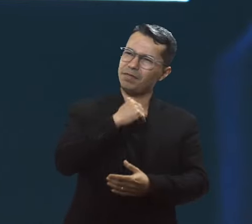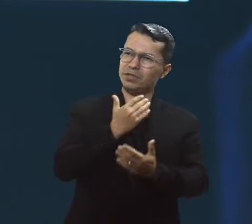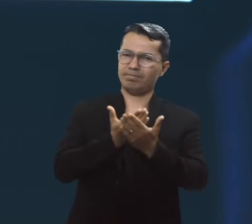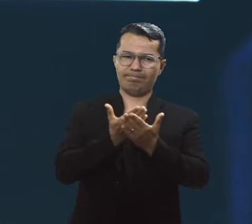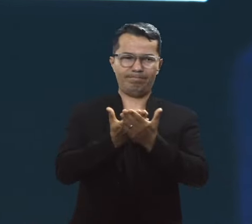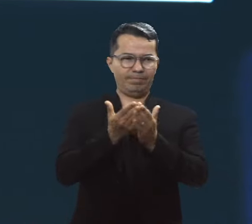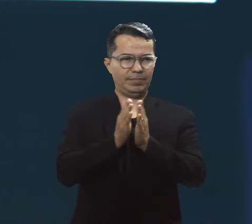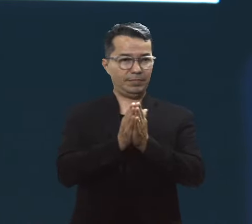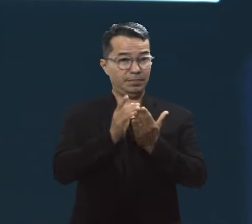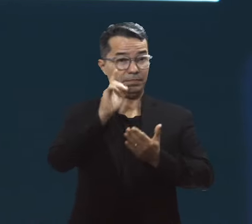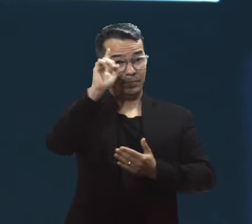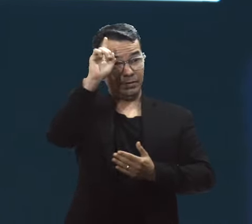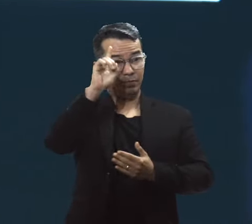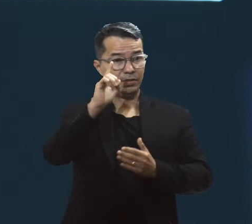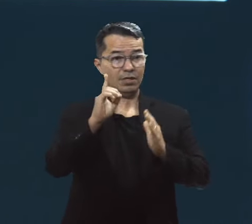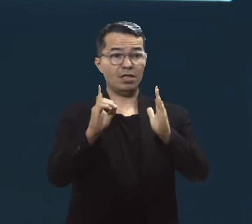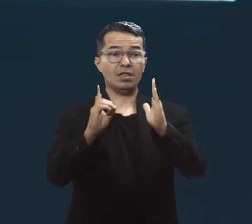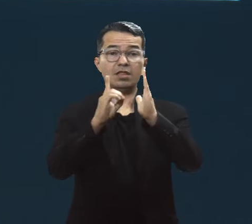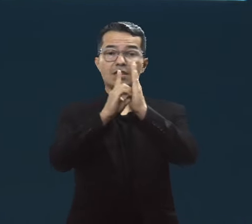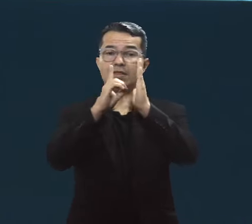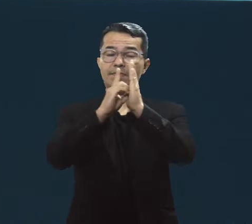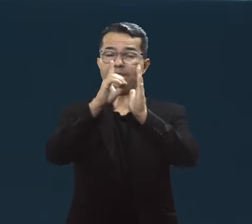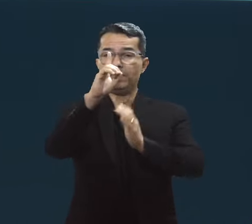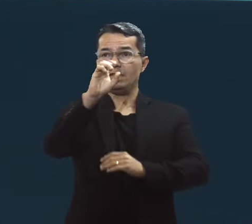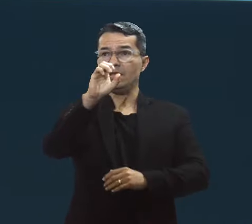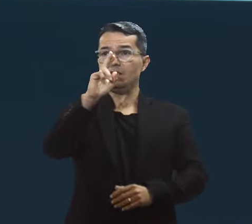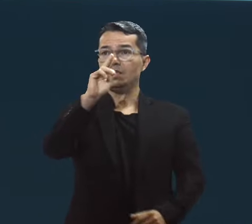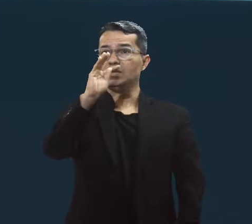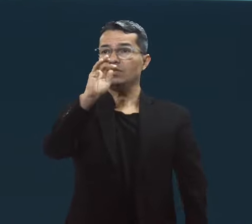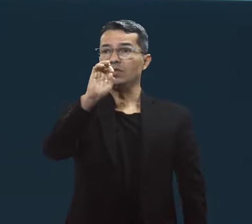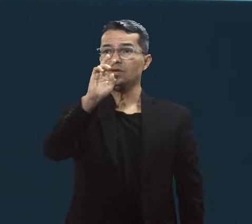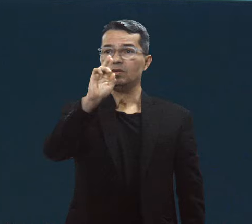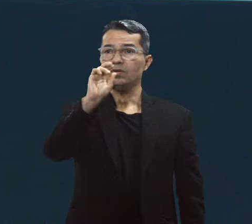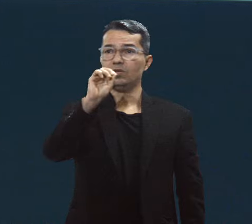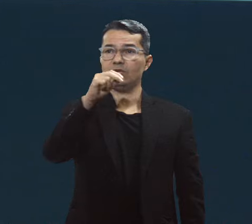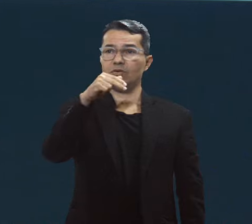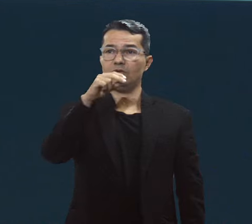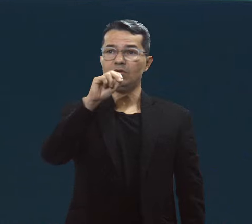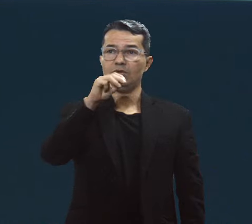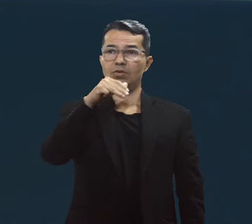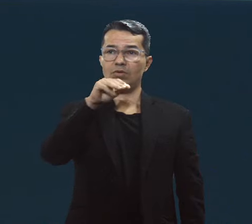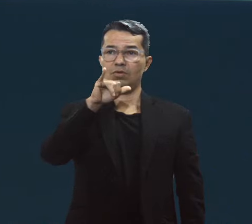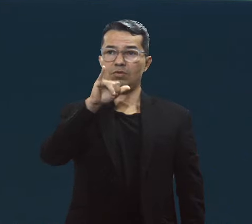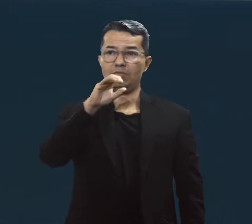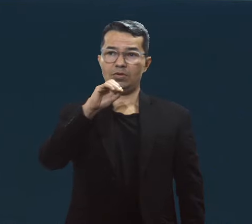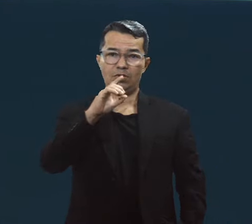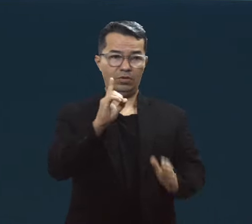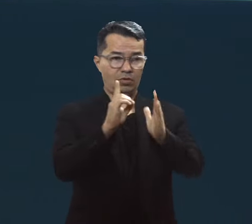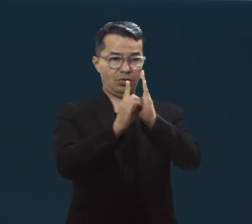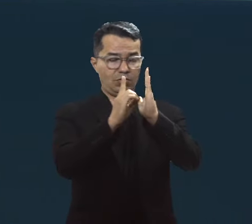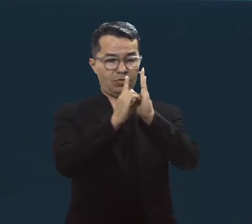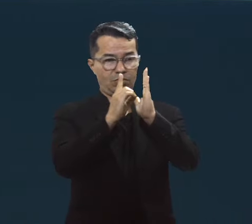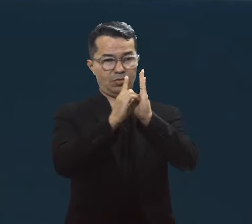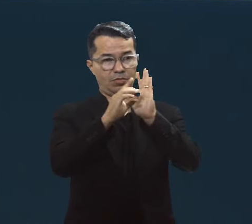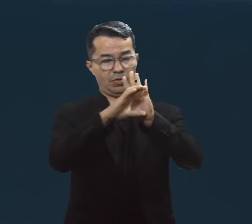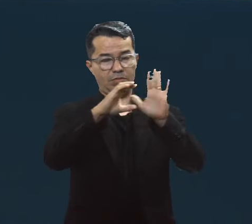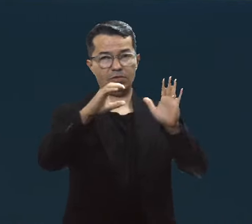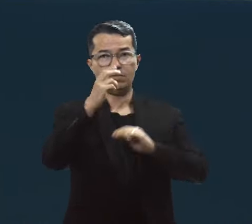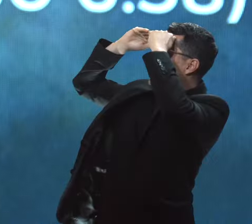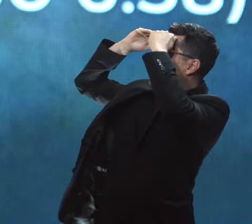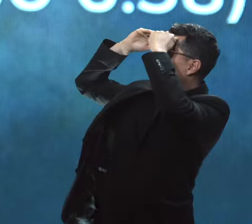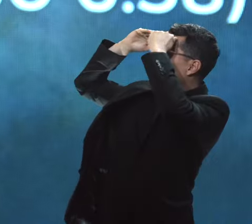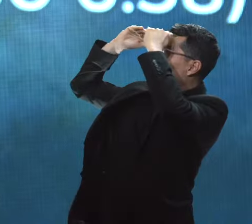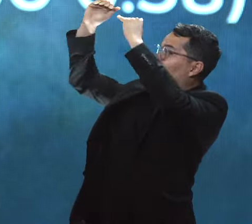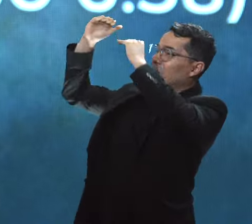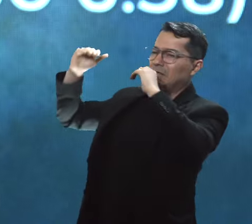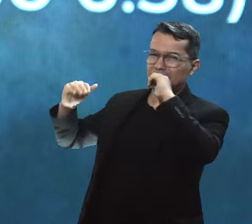Você trouxe Bíblia? Abre em Deuteronômio, capítulo 28, versículo 1.